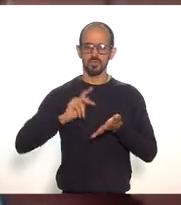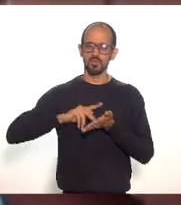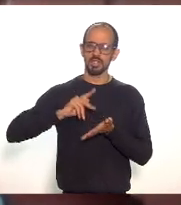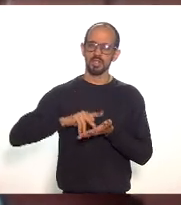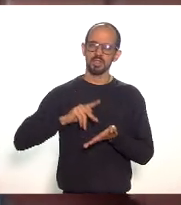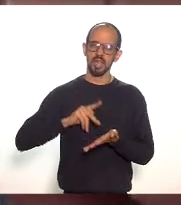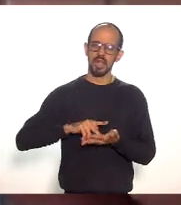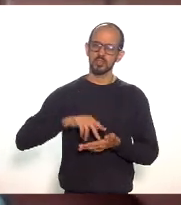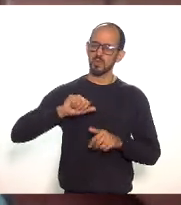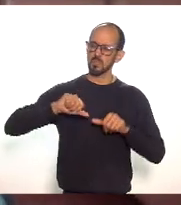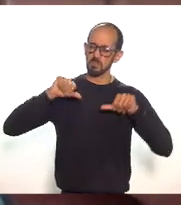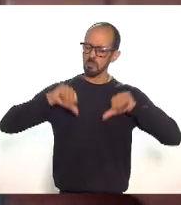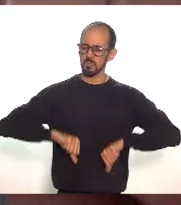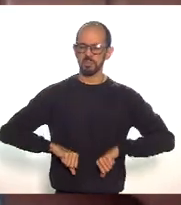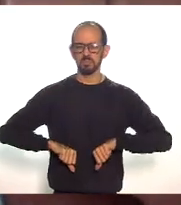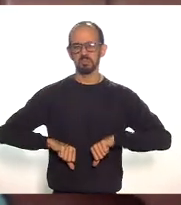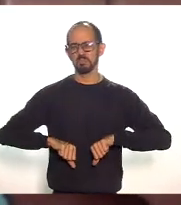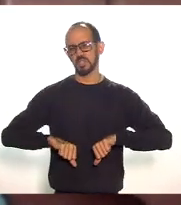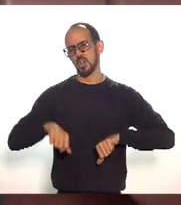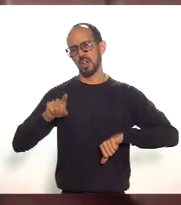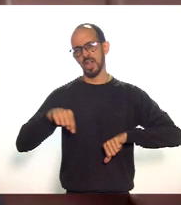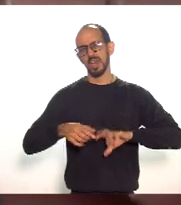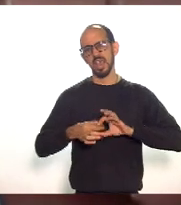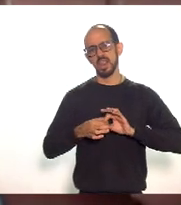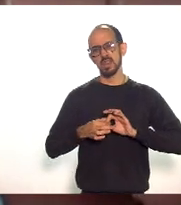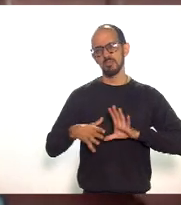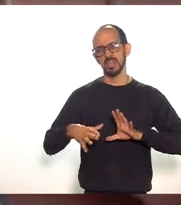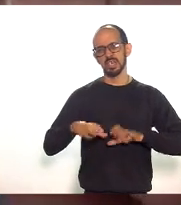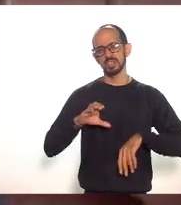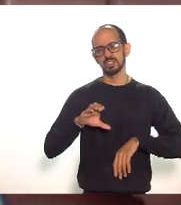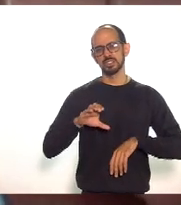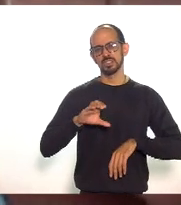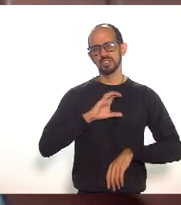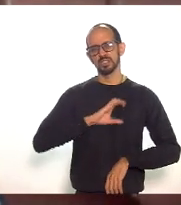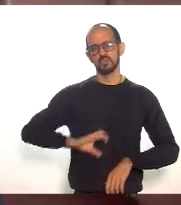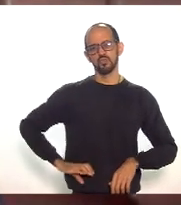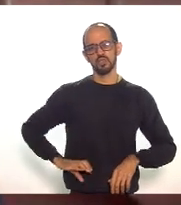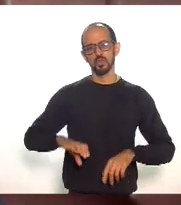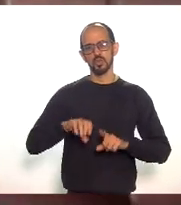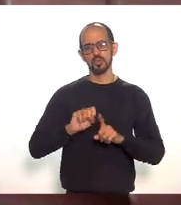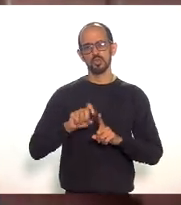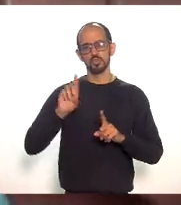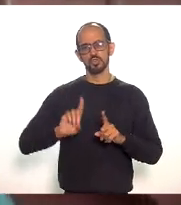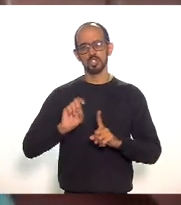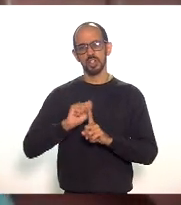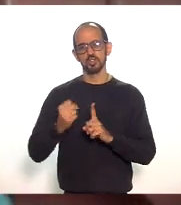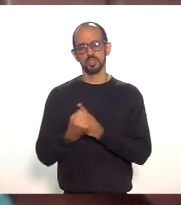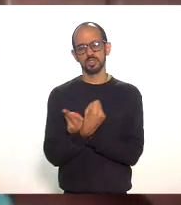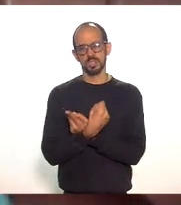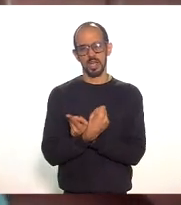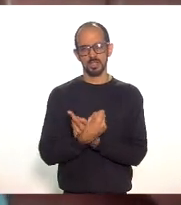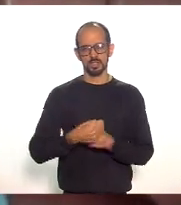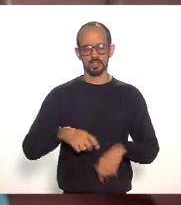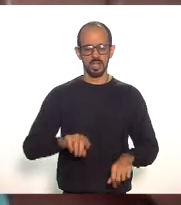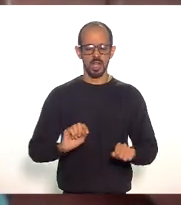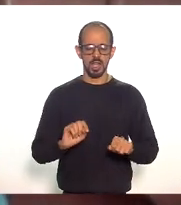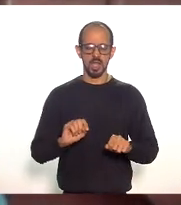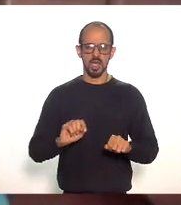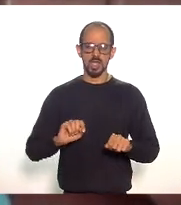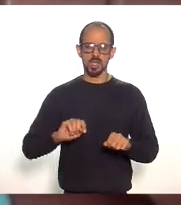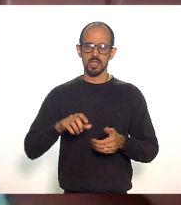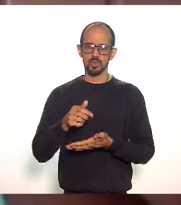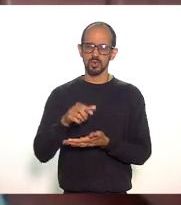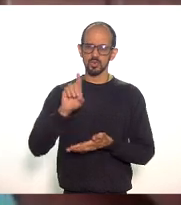inimigo era a liberdade, eram as liberdades civis e os direitos sociais. Essa ojeriza aos direitos civis mais